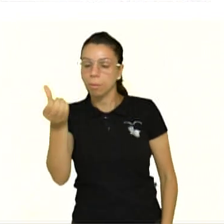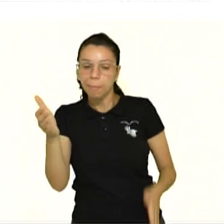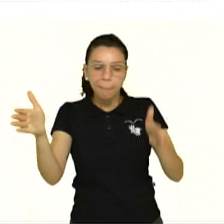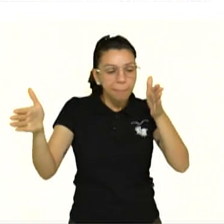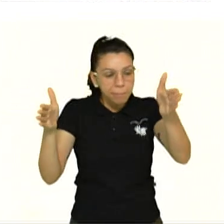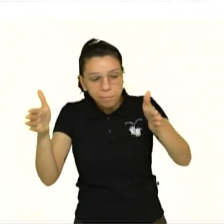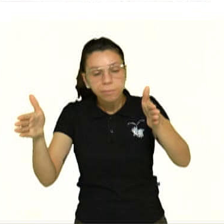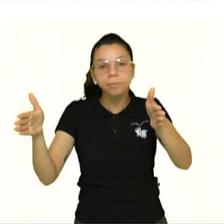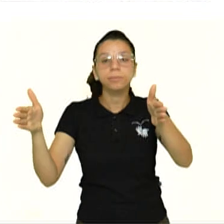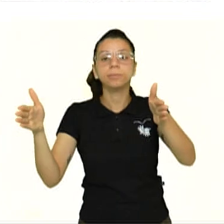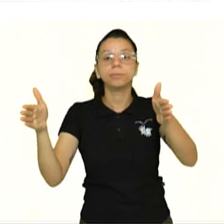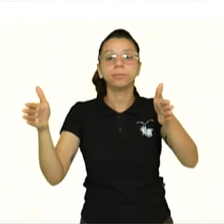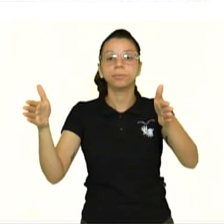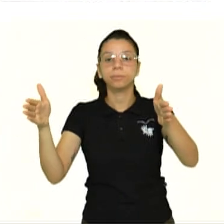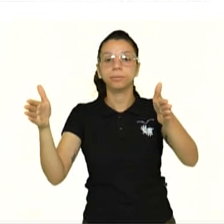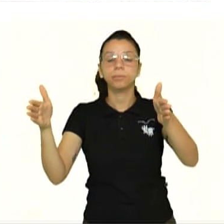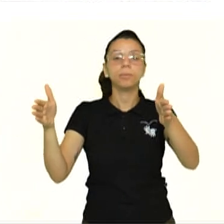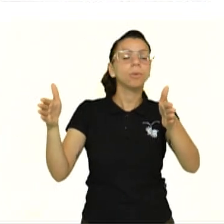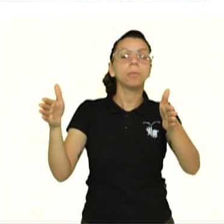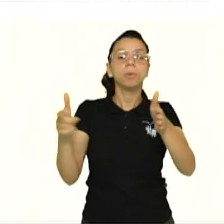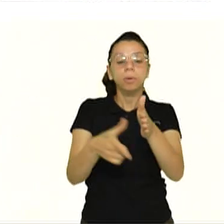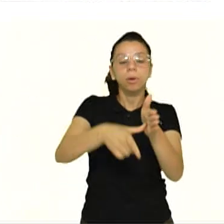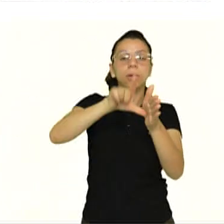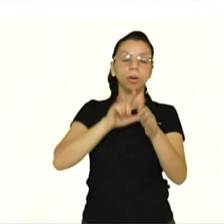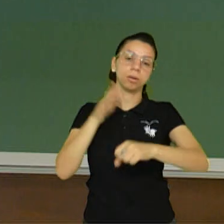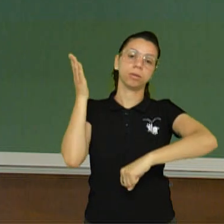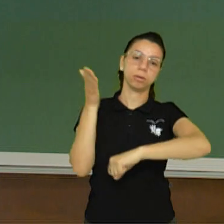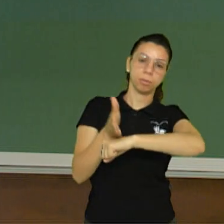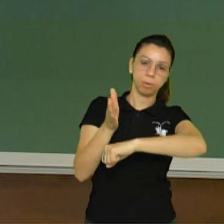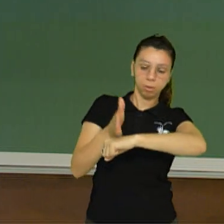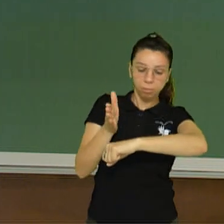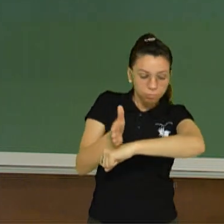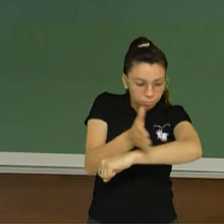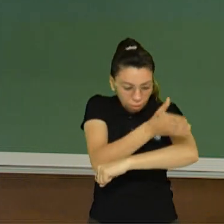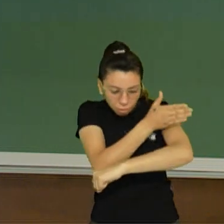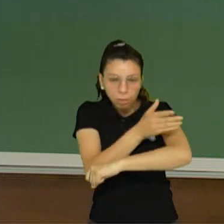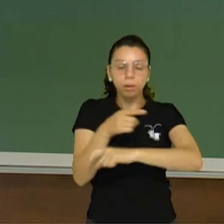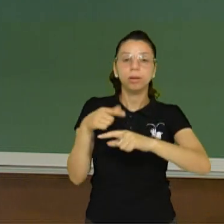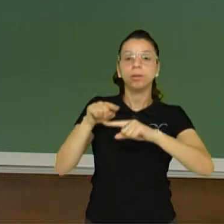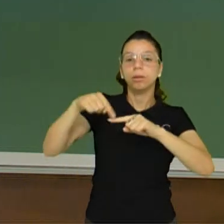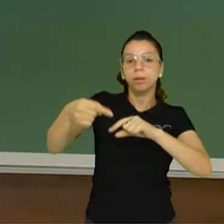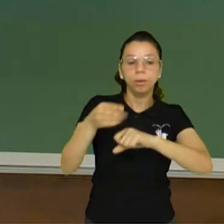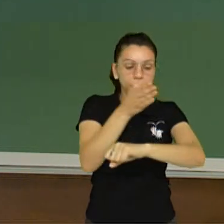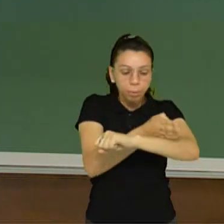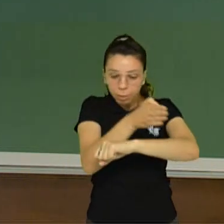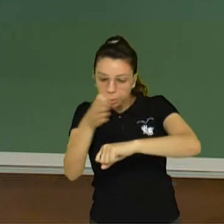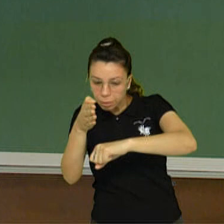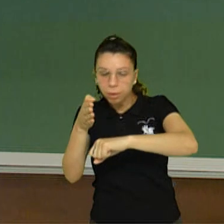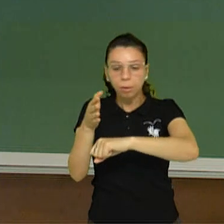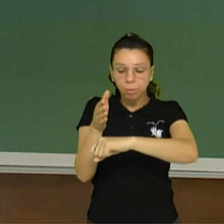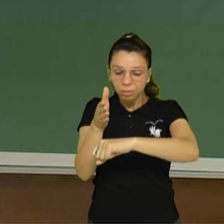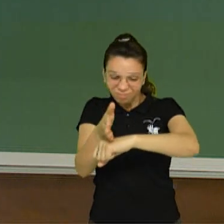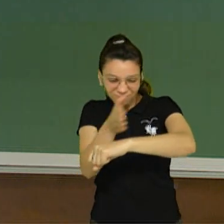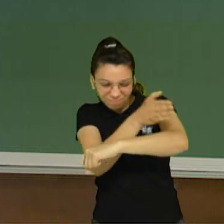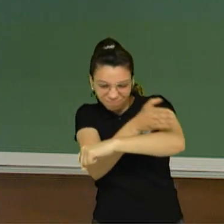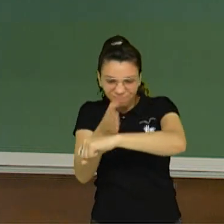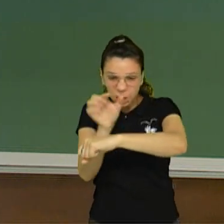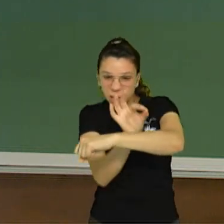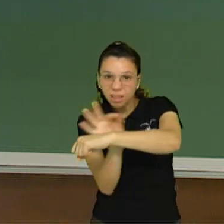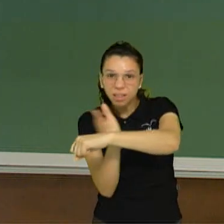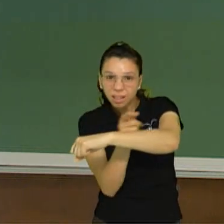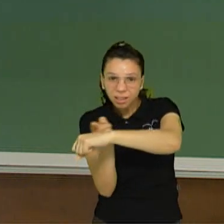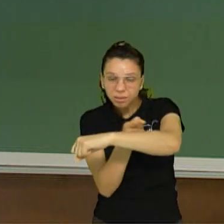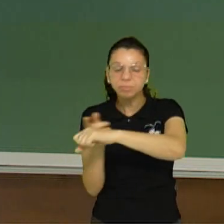ali um pouquinho antes da modernidade, depois da Idade Média, né? E qual que